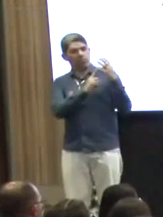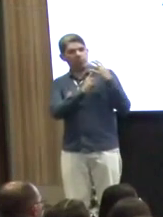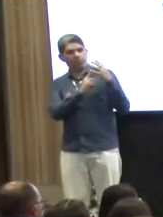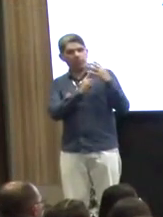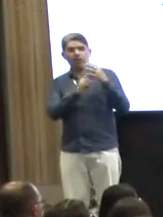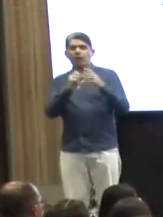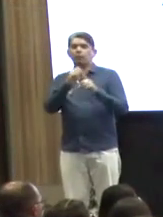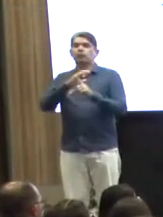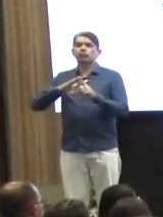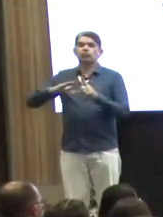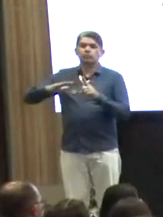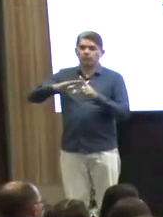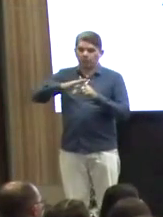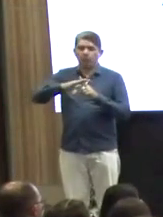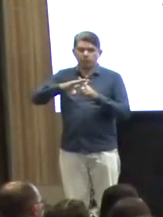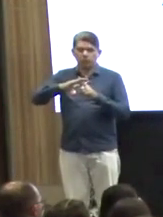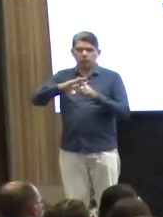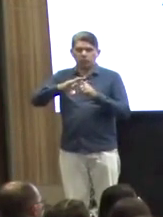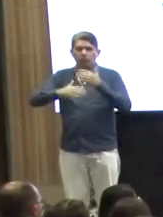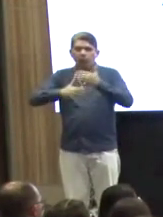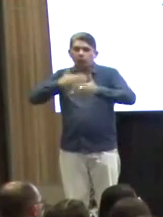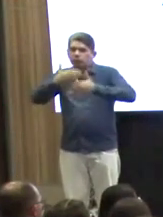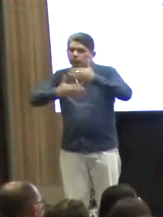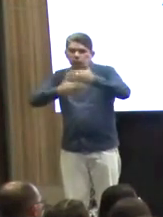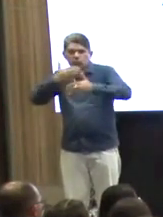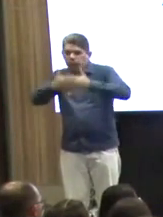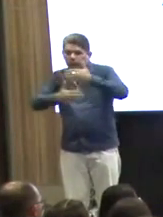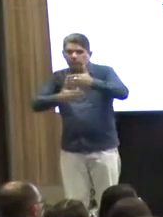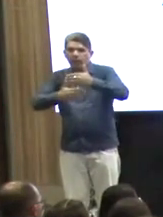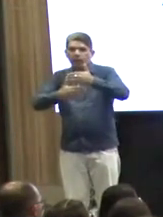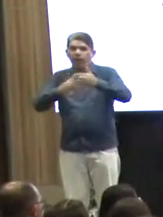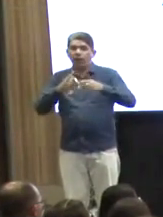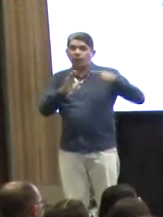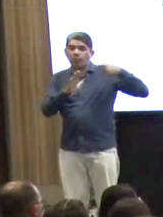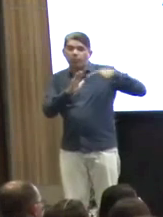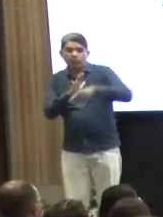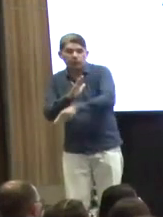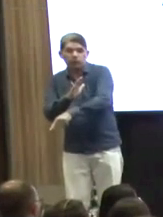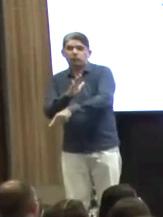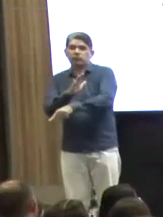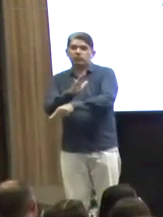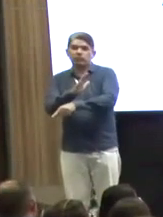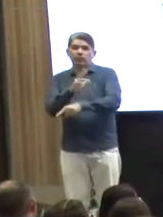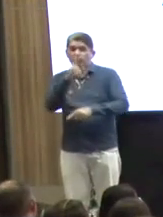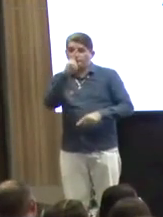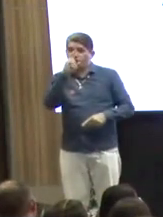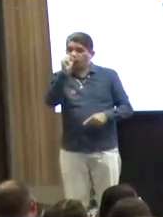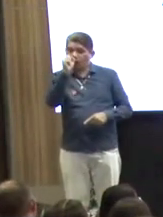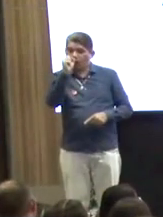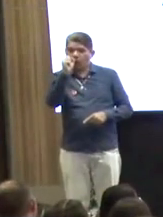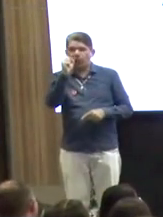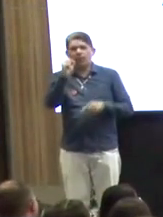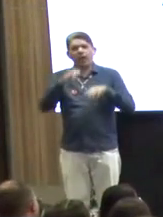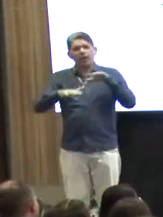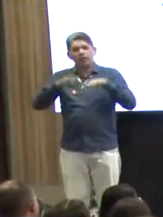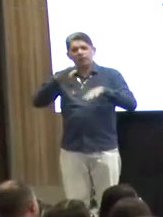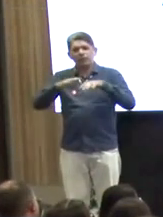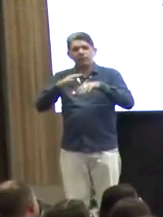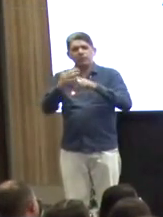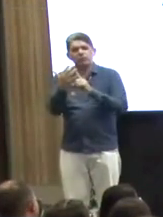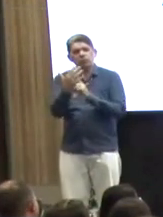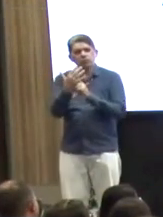ela é profundamente arraigada, complexa, profunda, sutil, e a gente nem percebe